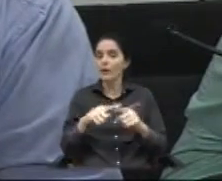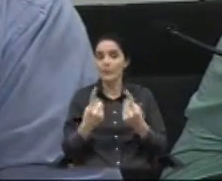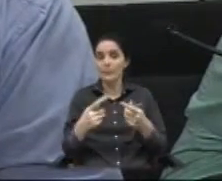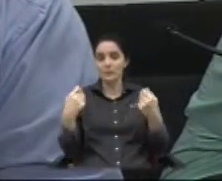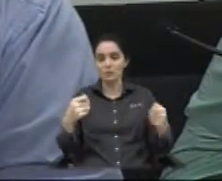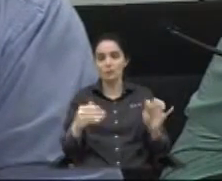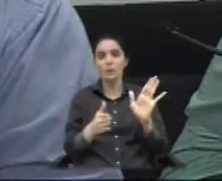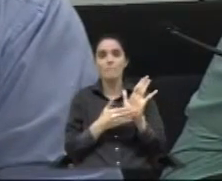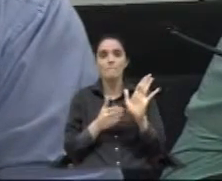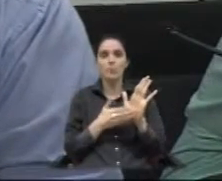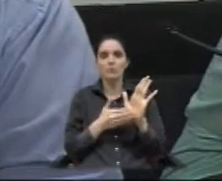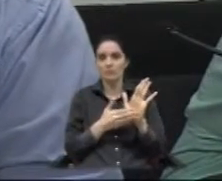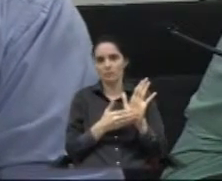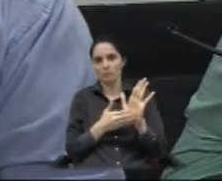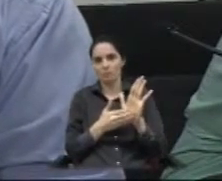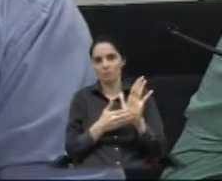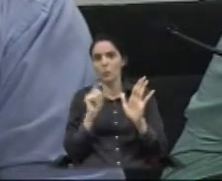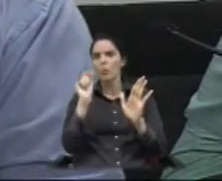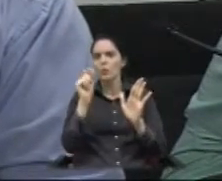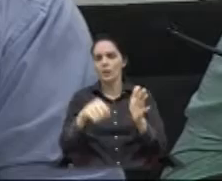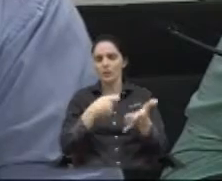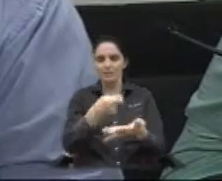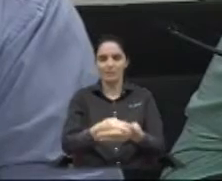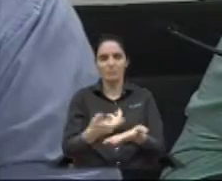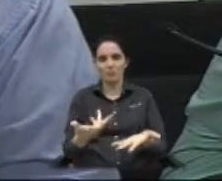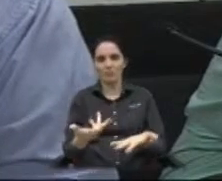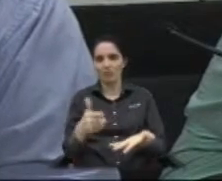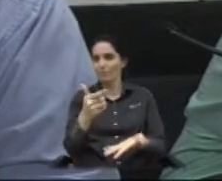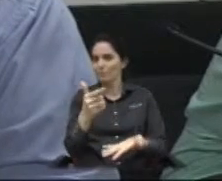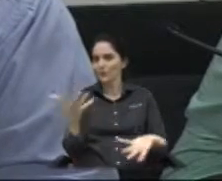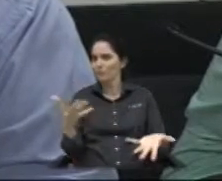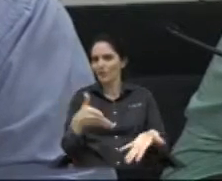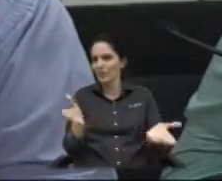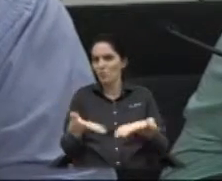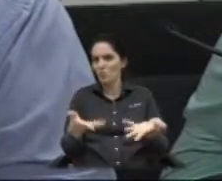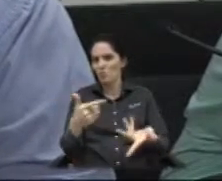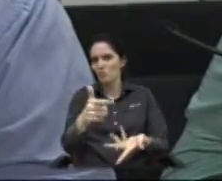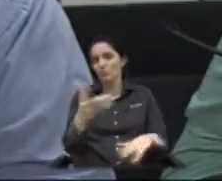pagando. Porque hoje a gente não tem, principalmente